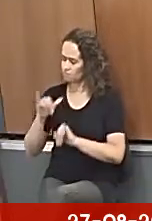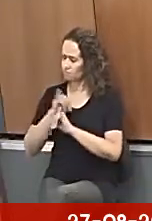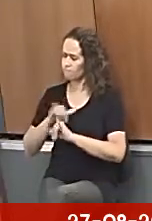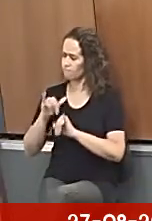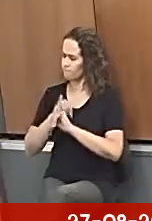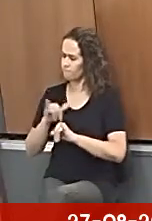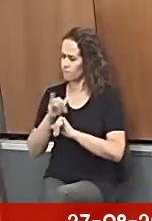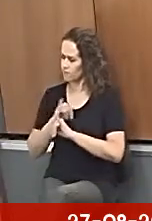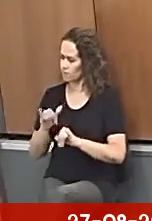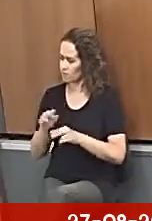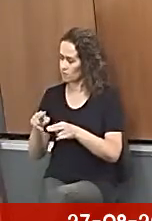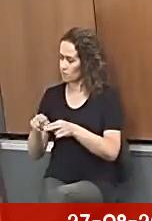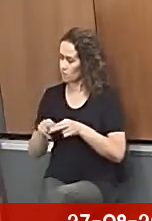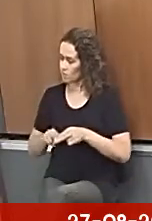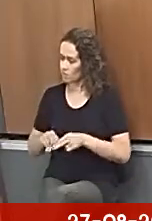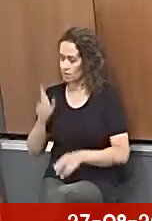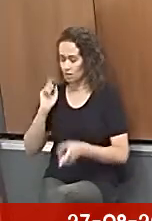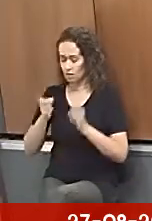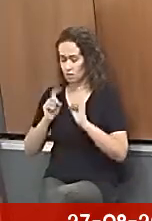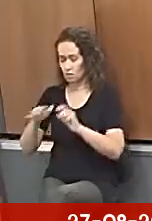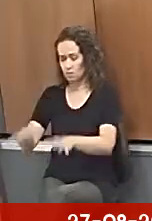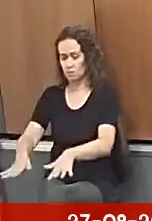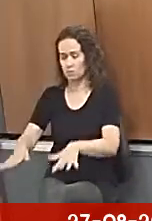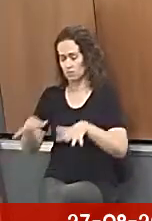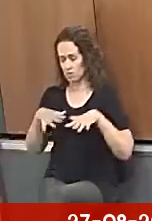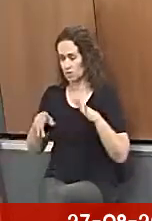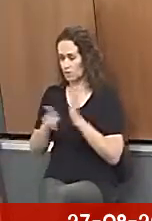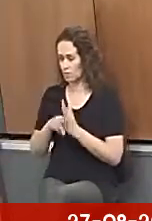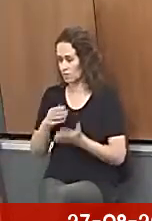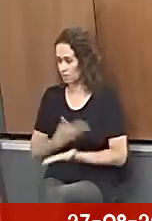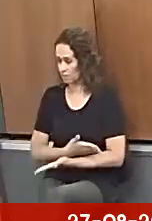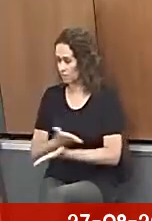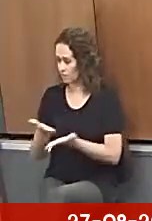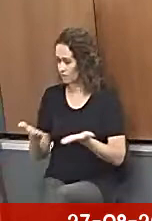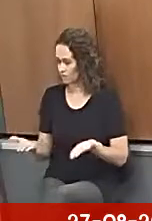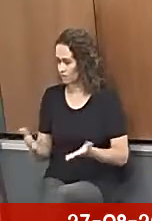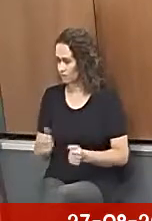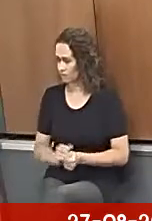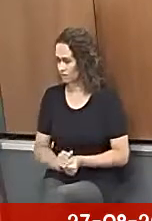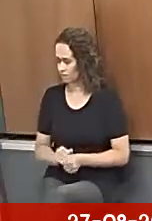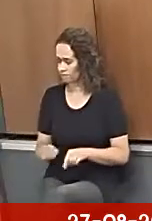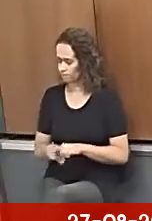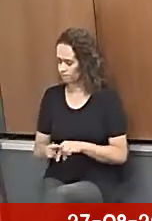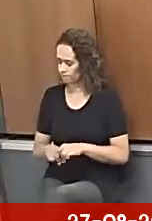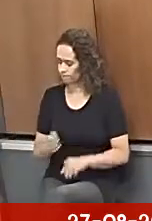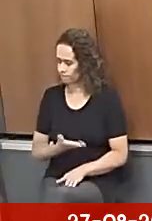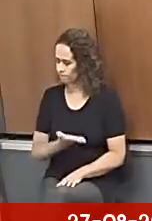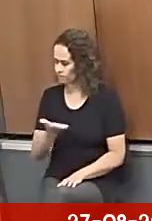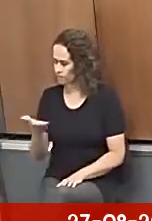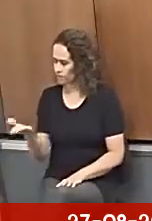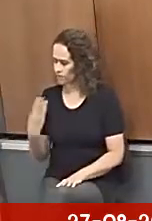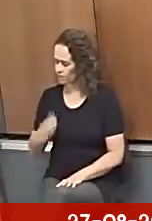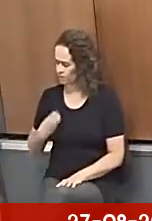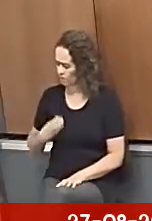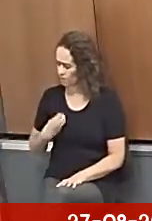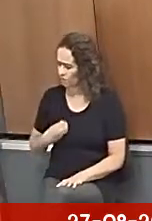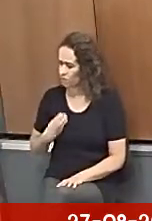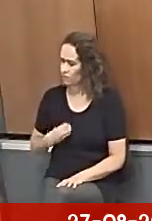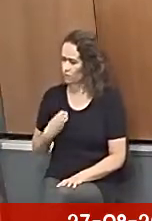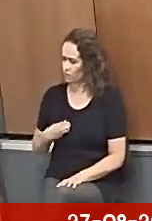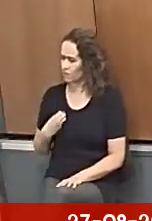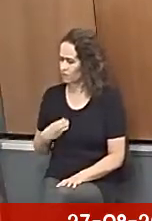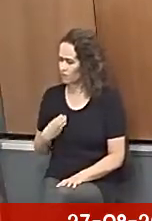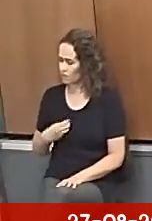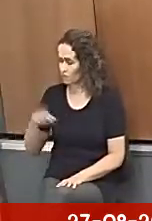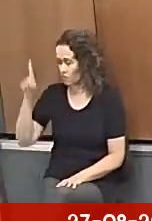isso que a audiência hoje é pra vocês e você alguém que vive na pele dia-a-dia constantemente e é um guerreiro porque não